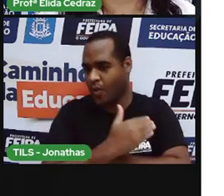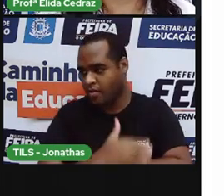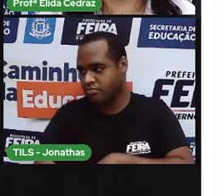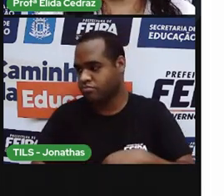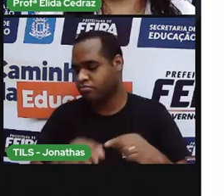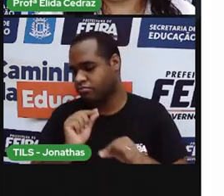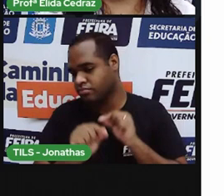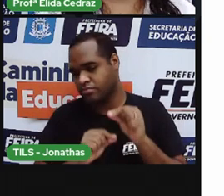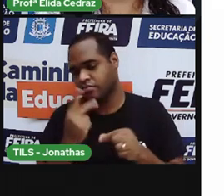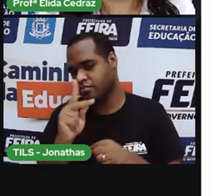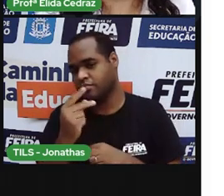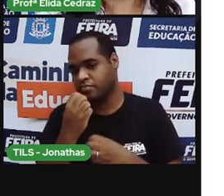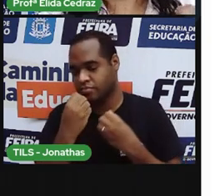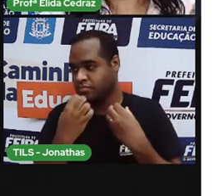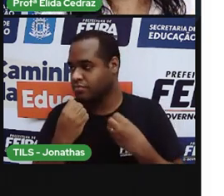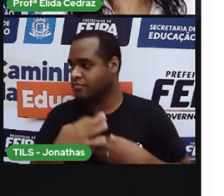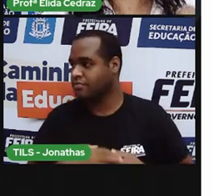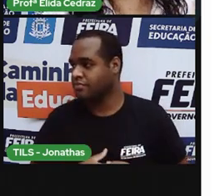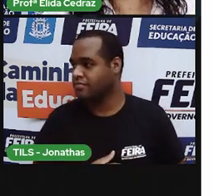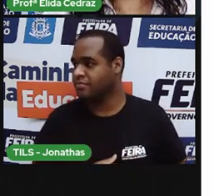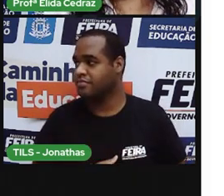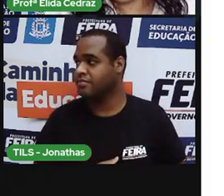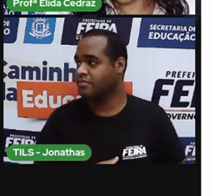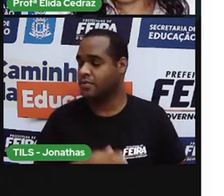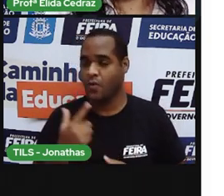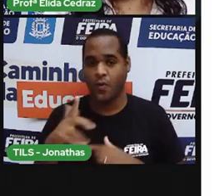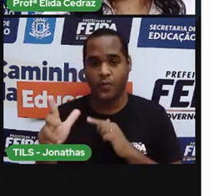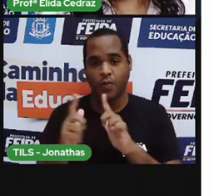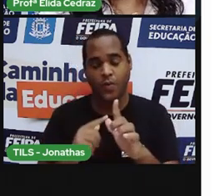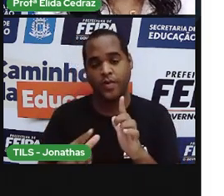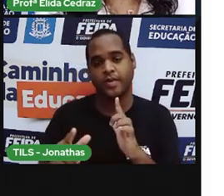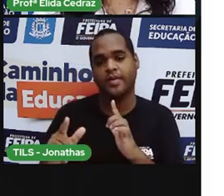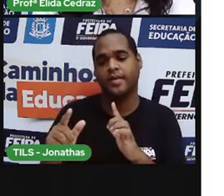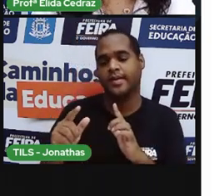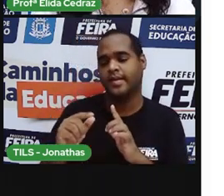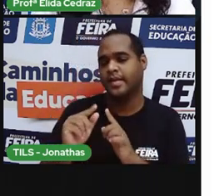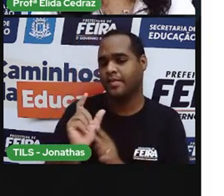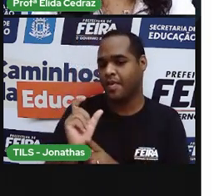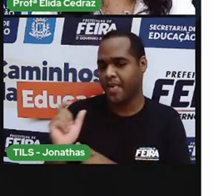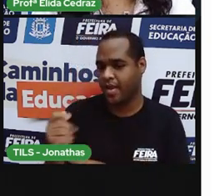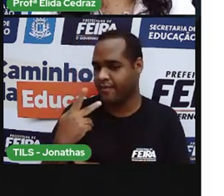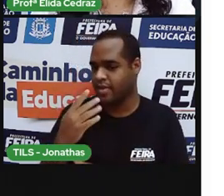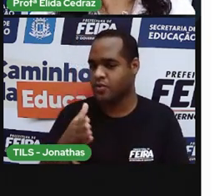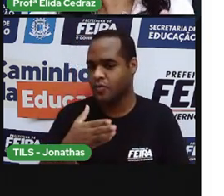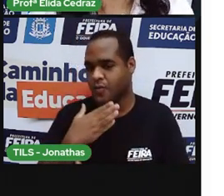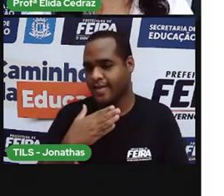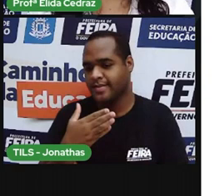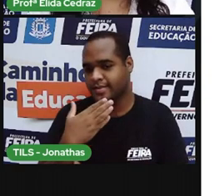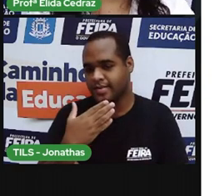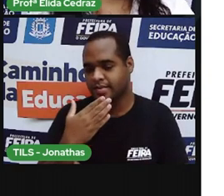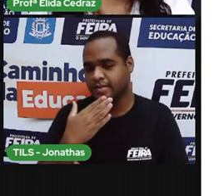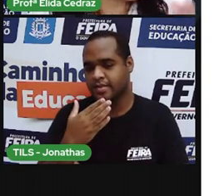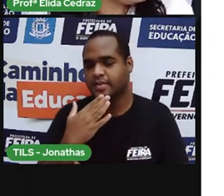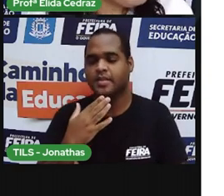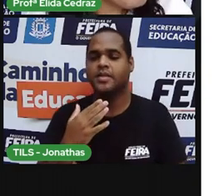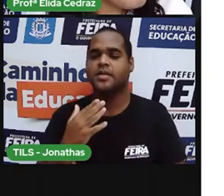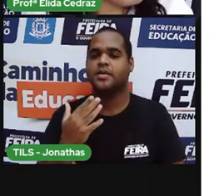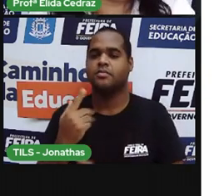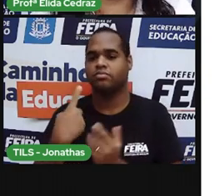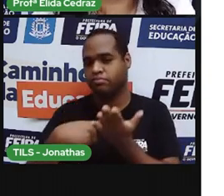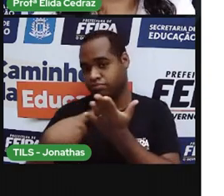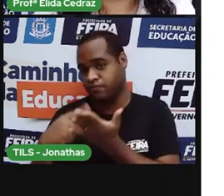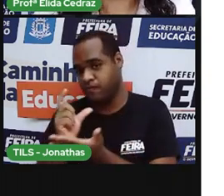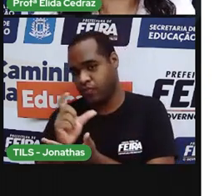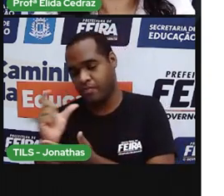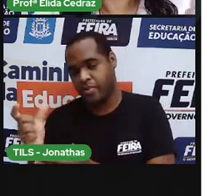Rua, isso mesmo. Quais outras palavras você conhece que fariam rima